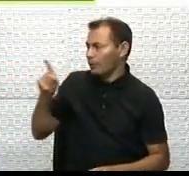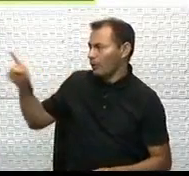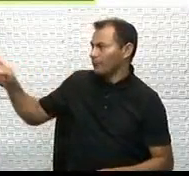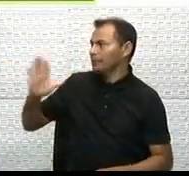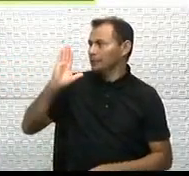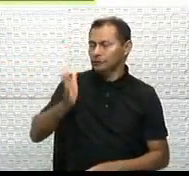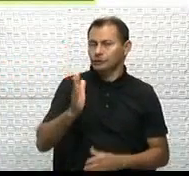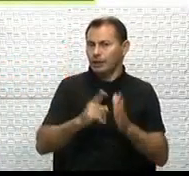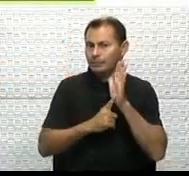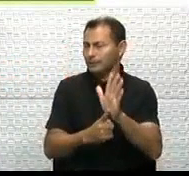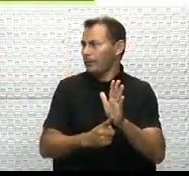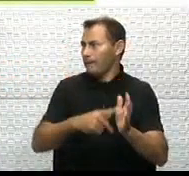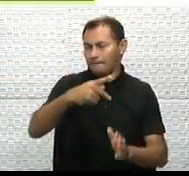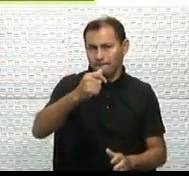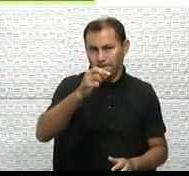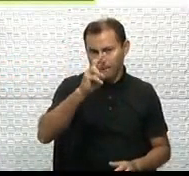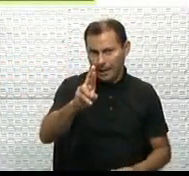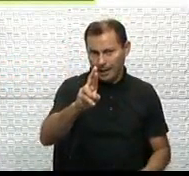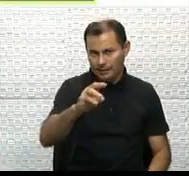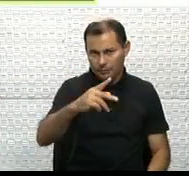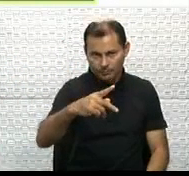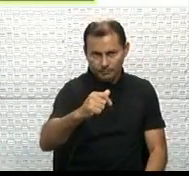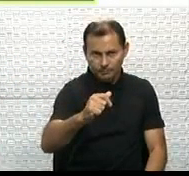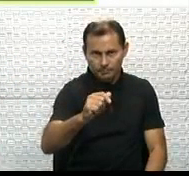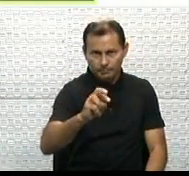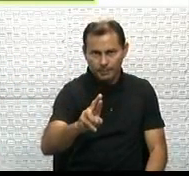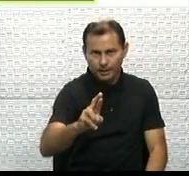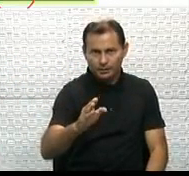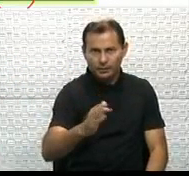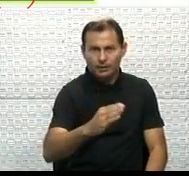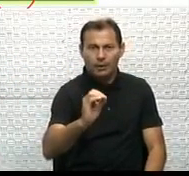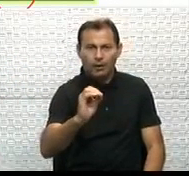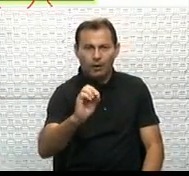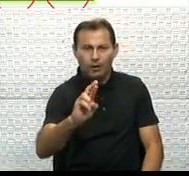já foram apresentados os pares ordenados.